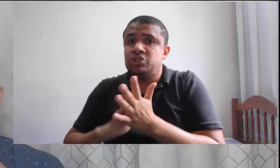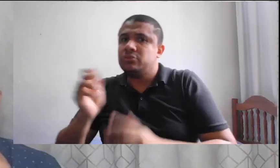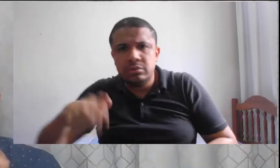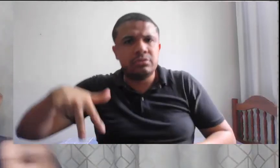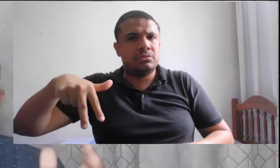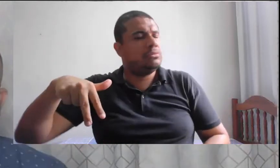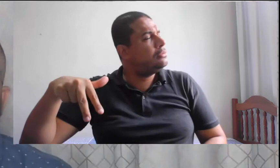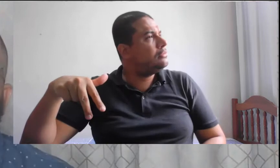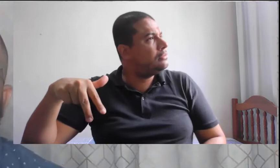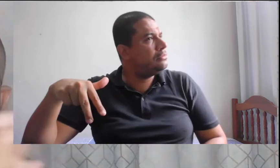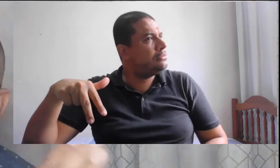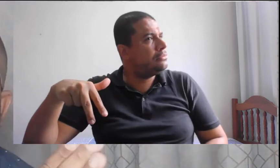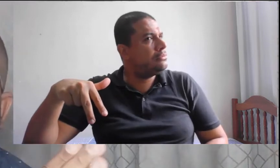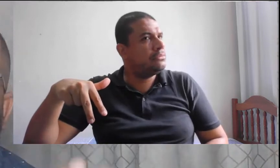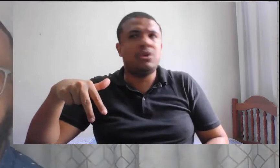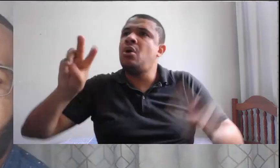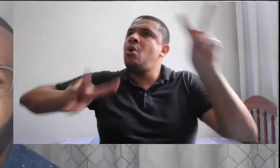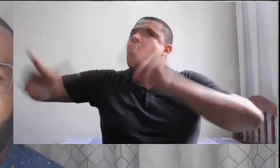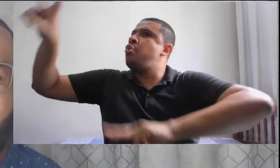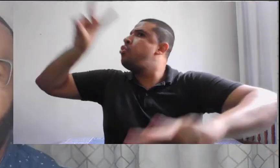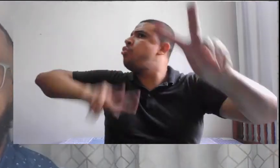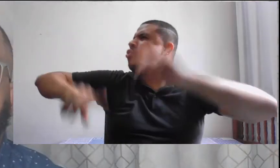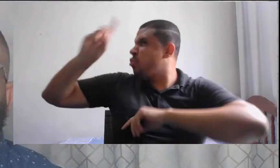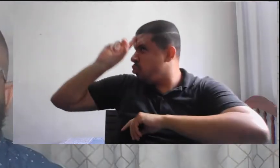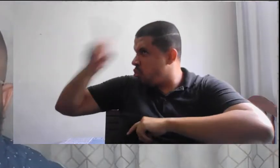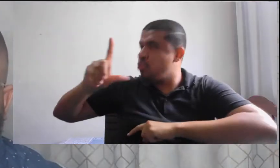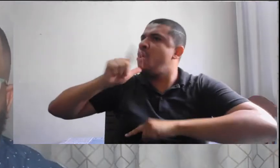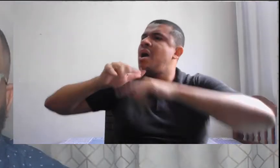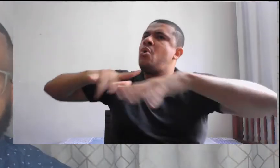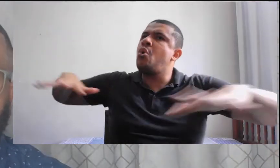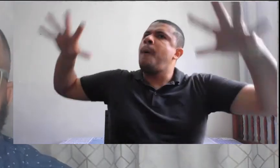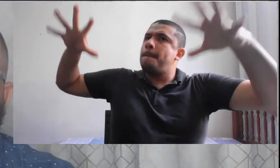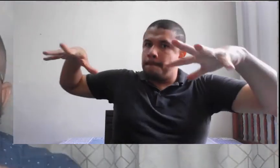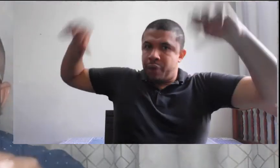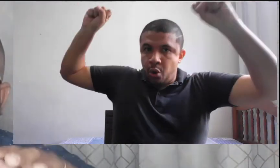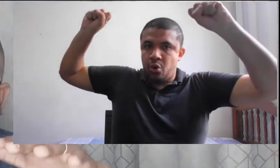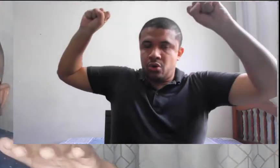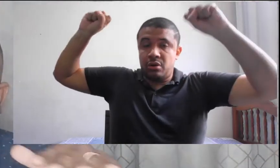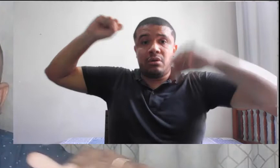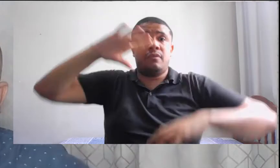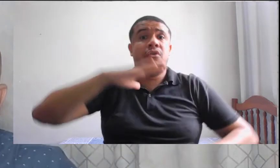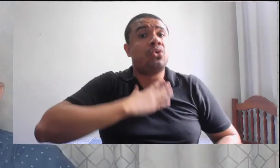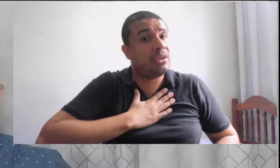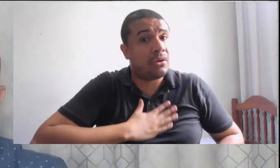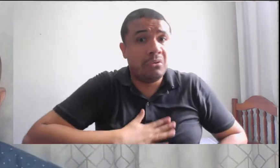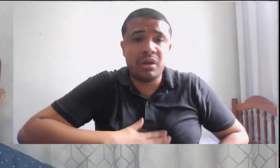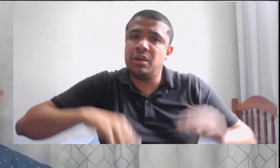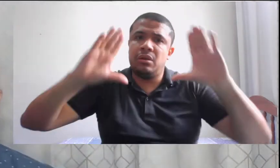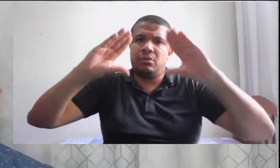levanta calmamente e dá uma ordem ao mar e dá uma ordem ao vento, de sorte que houve grande